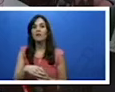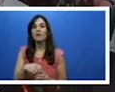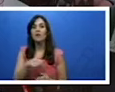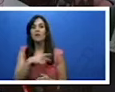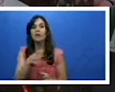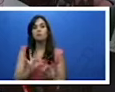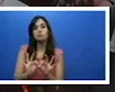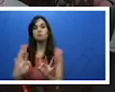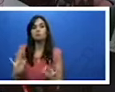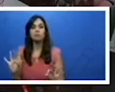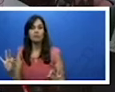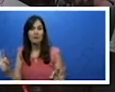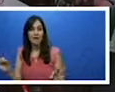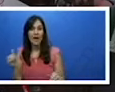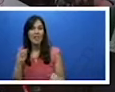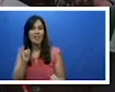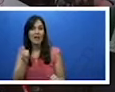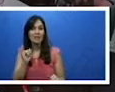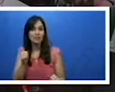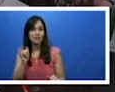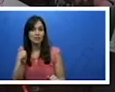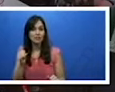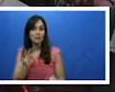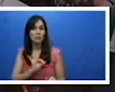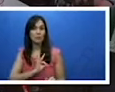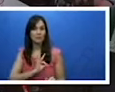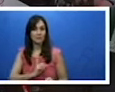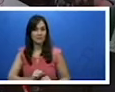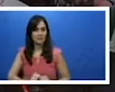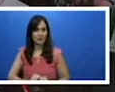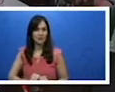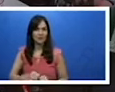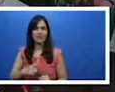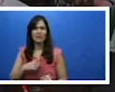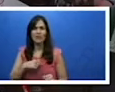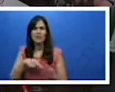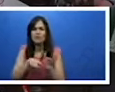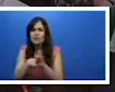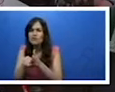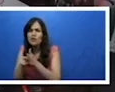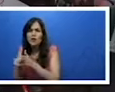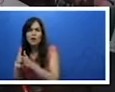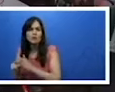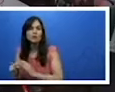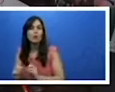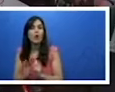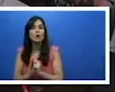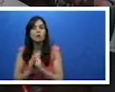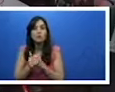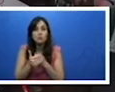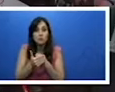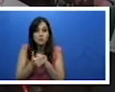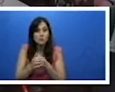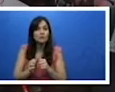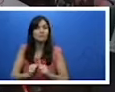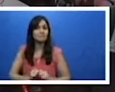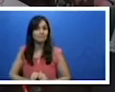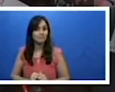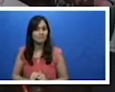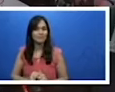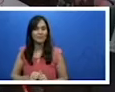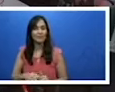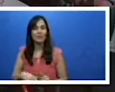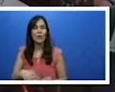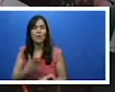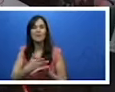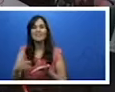linha aí, a narrativa policial. Então, muitas pistas, muitas investigações. Vamos iniciar nossa aula.